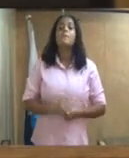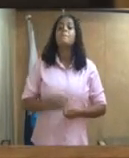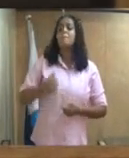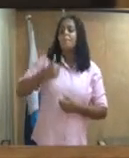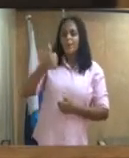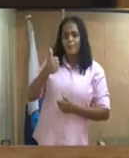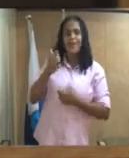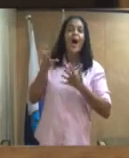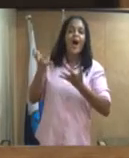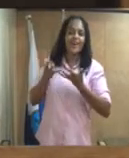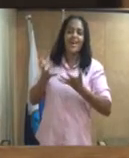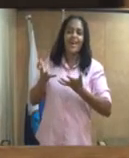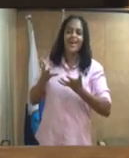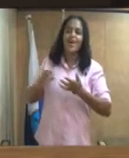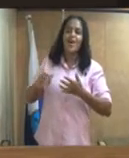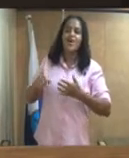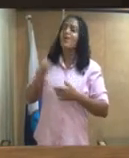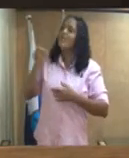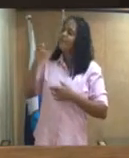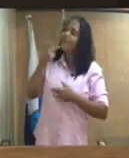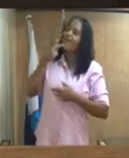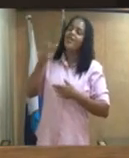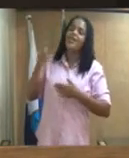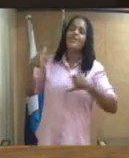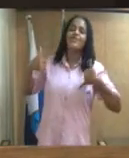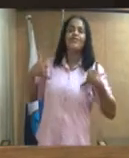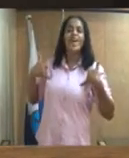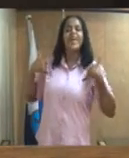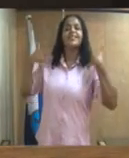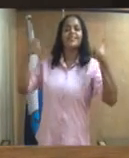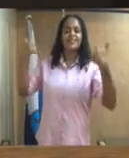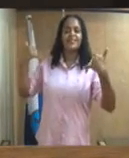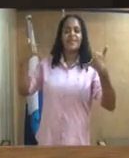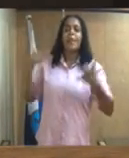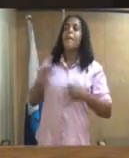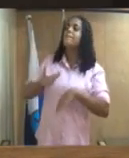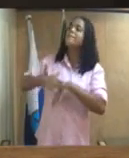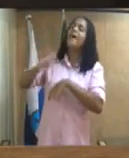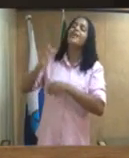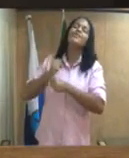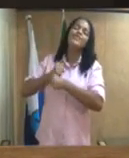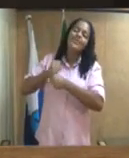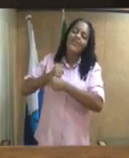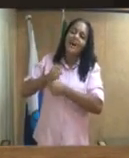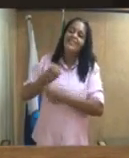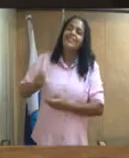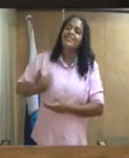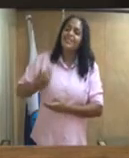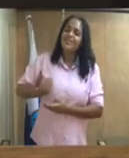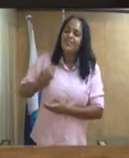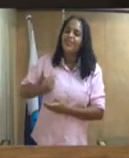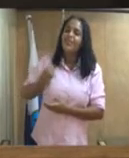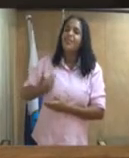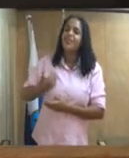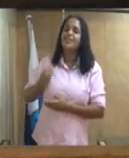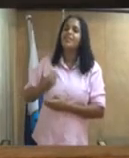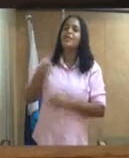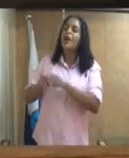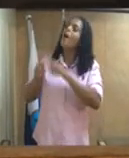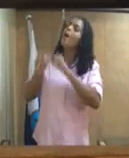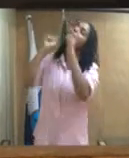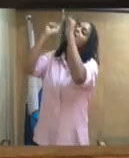Primeiramente, quero felicitar Vossa Excelência por mais um ano de vida, pedir a Deus que derrame